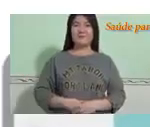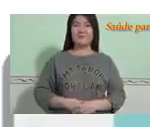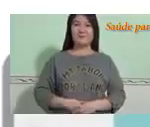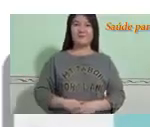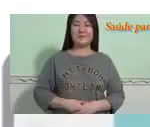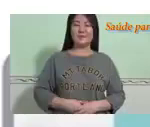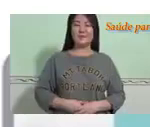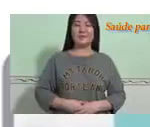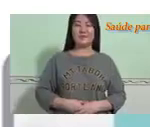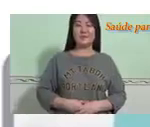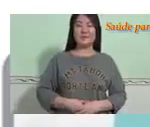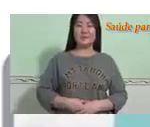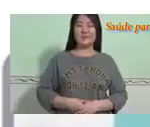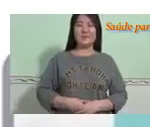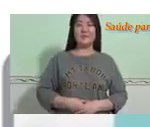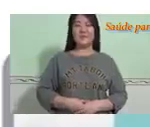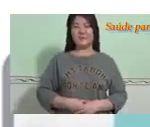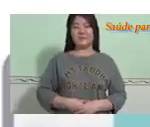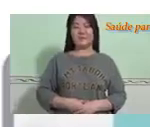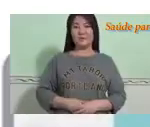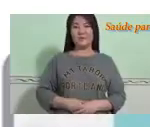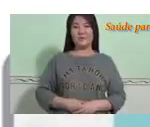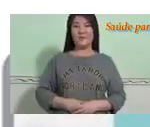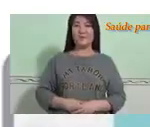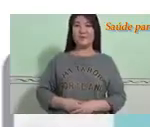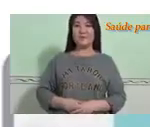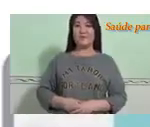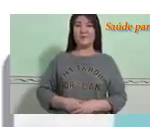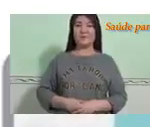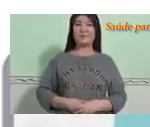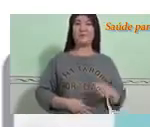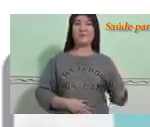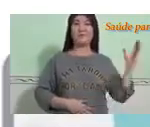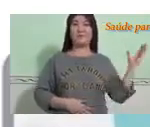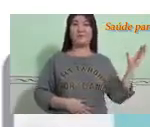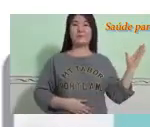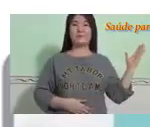anticonceptivo é acento agudo 100% eficaz e por isso não são recomendados,